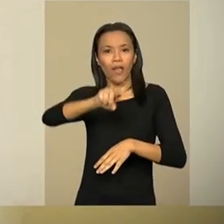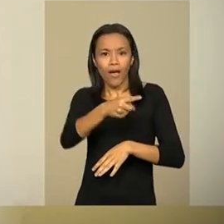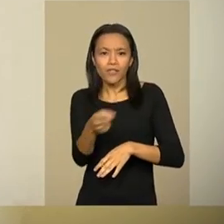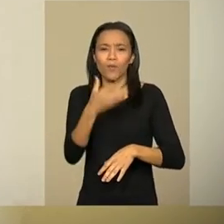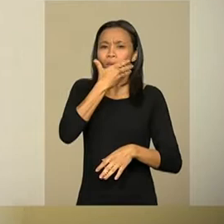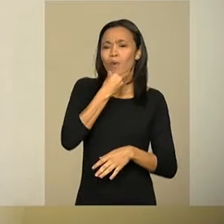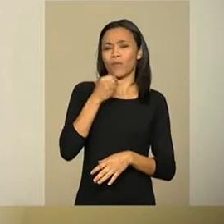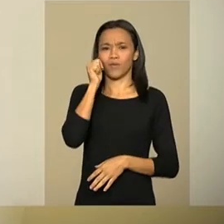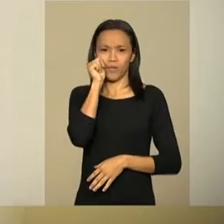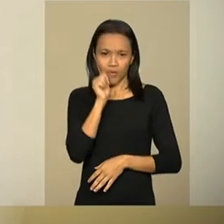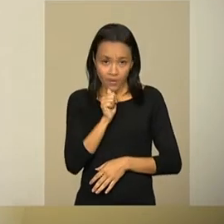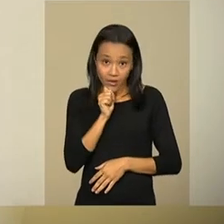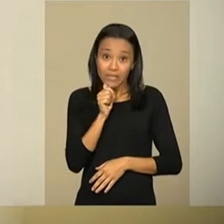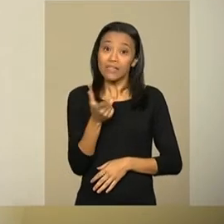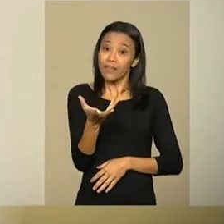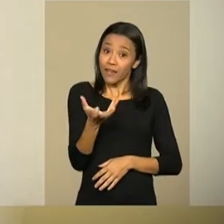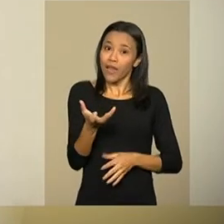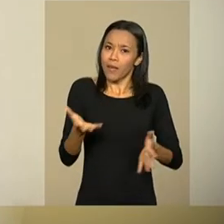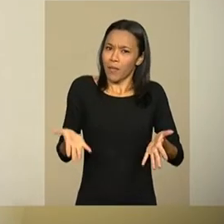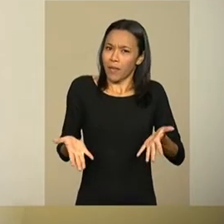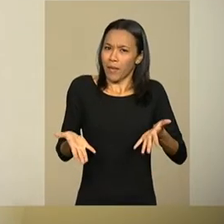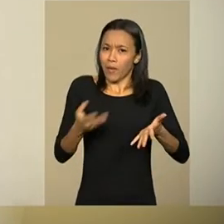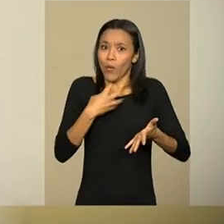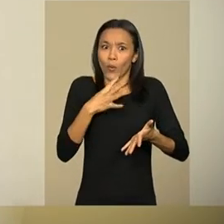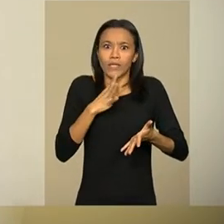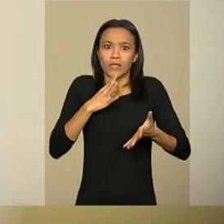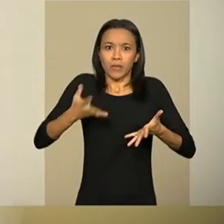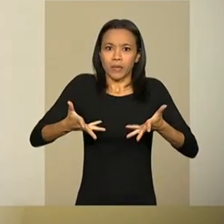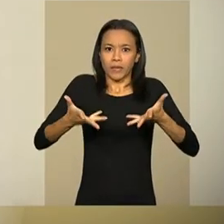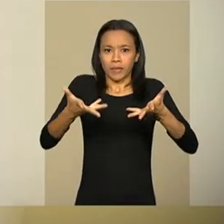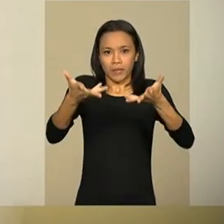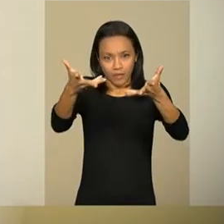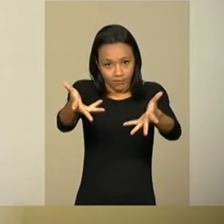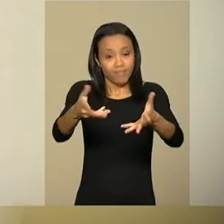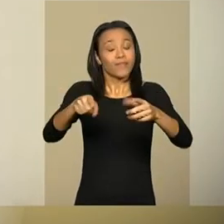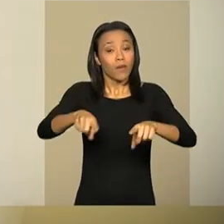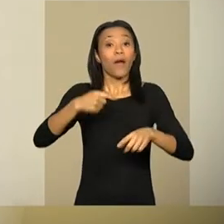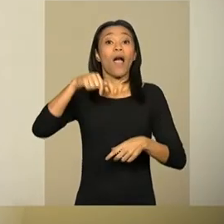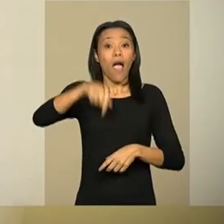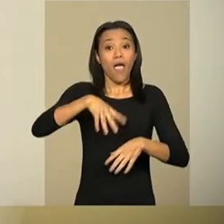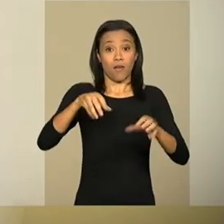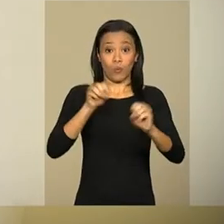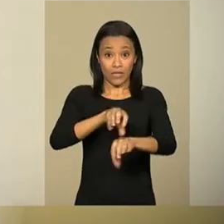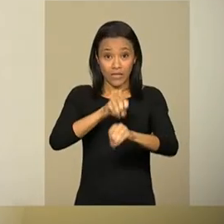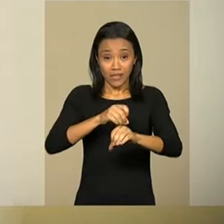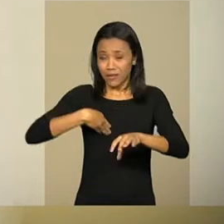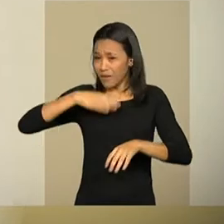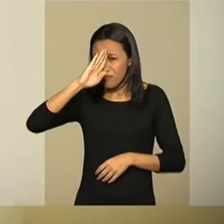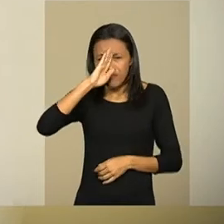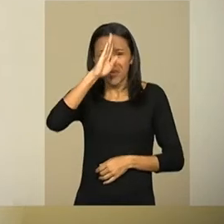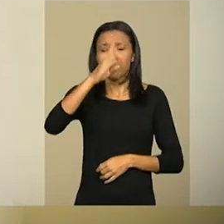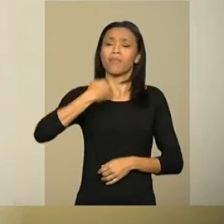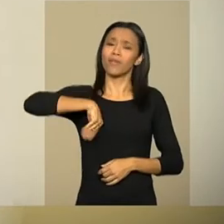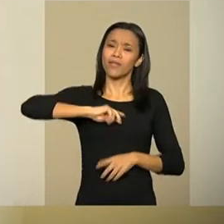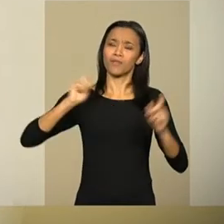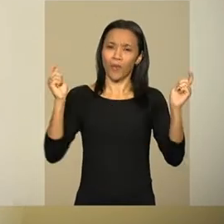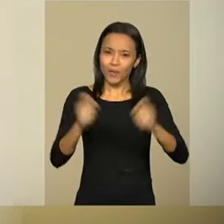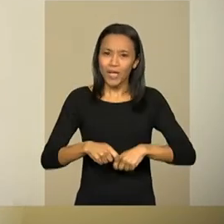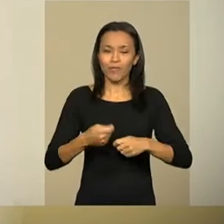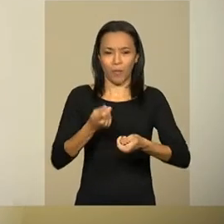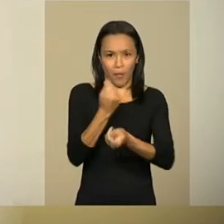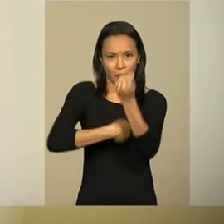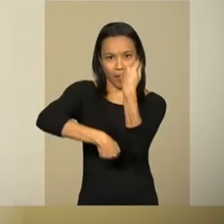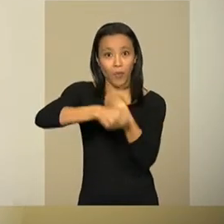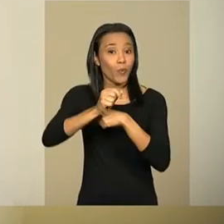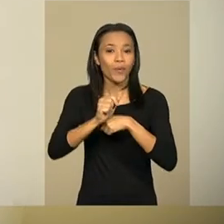homens e mulheres que crescem pelo conhecimento que produzem a educação é imprescindível para que possamos entrar na economia